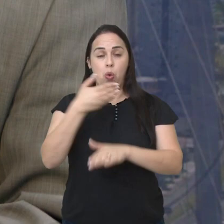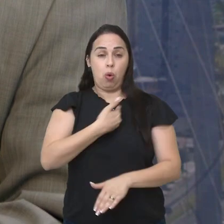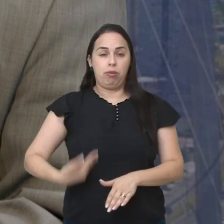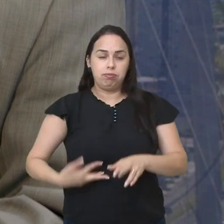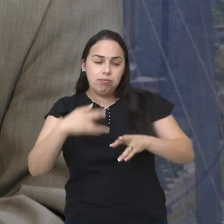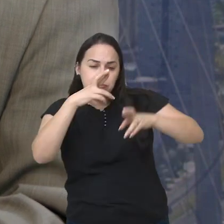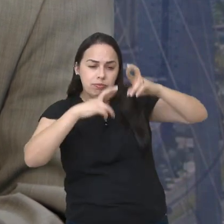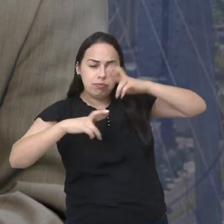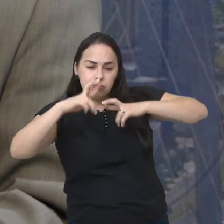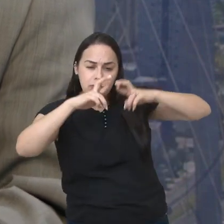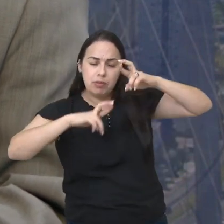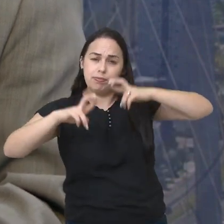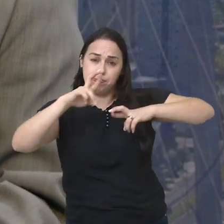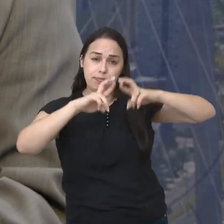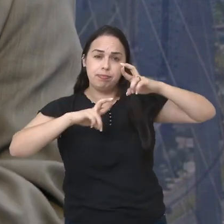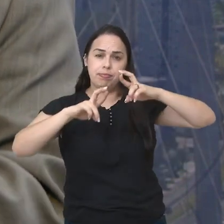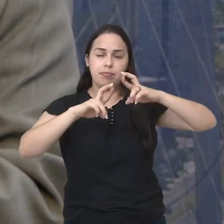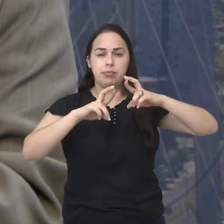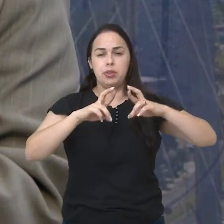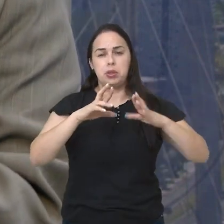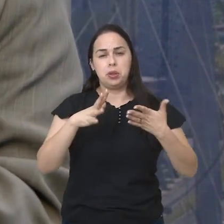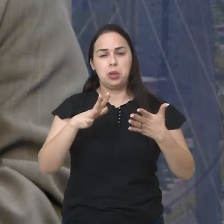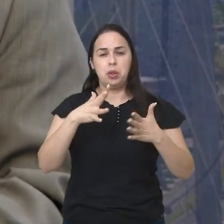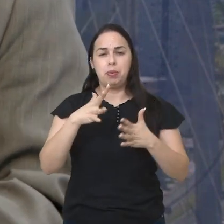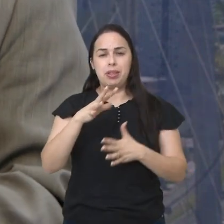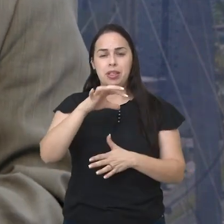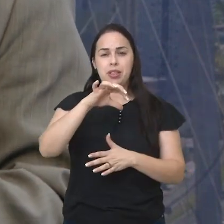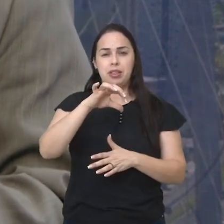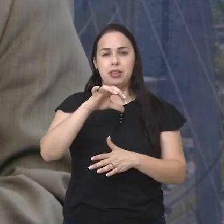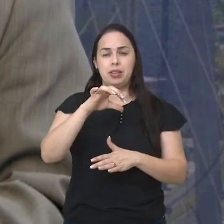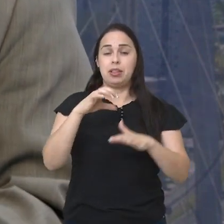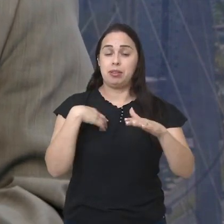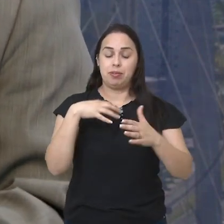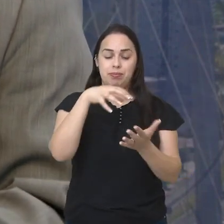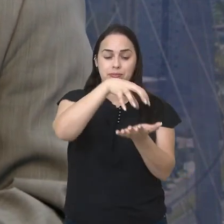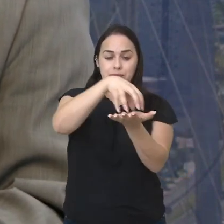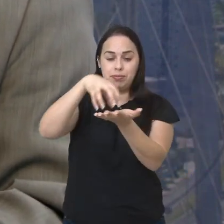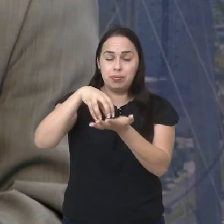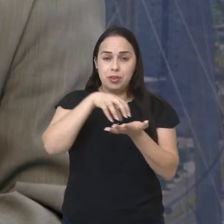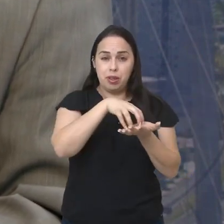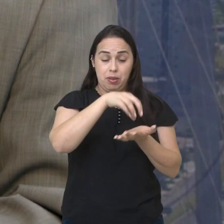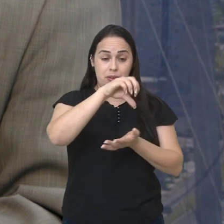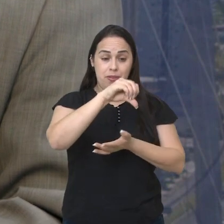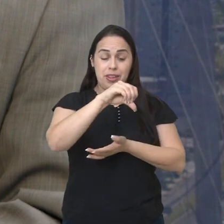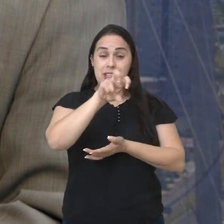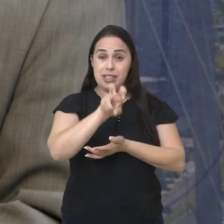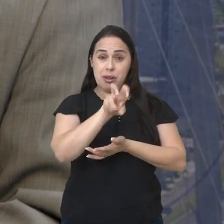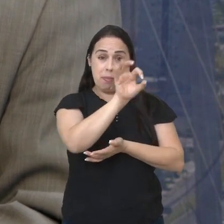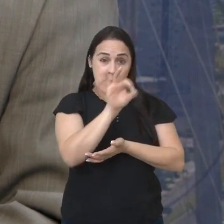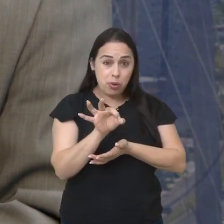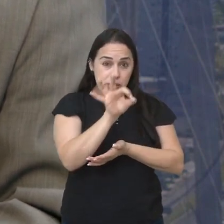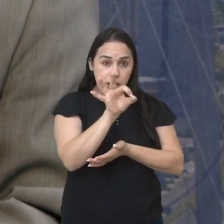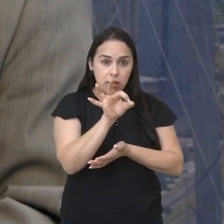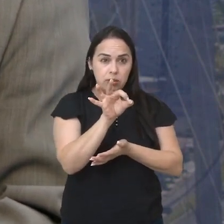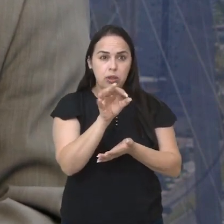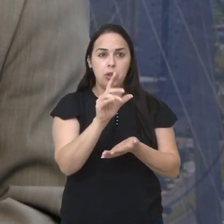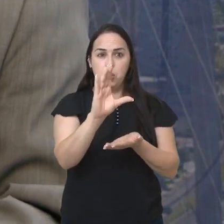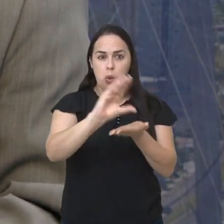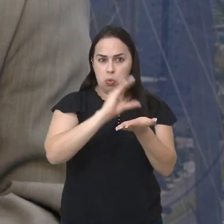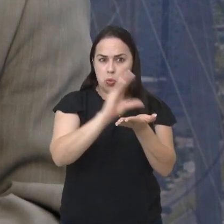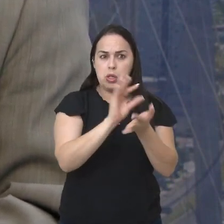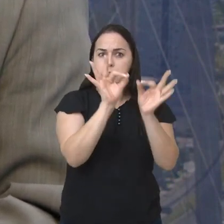recursos, né? 95% das entidades usam dos recursos da maneira correta, sem vislumbrar